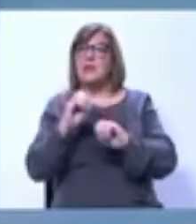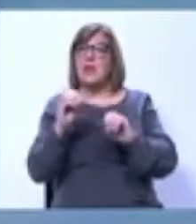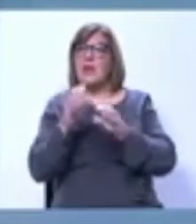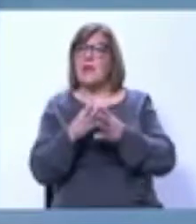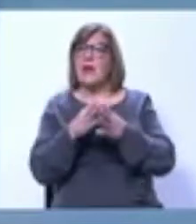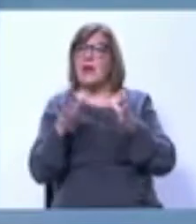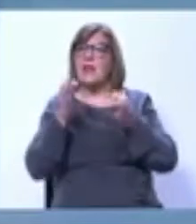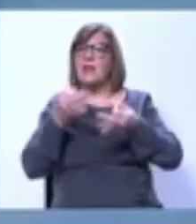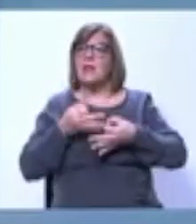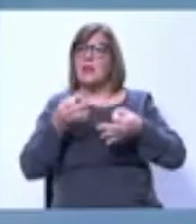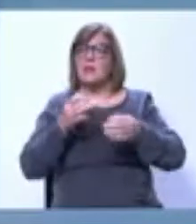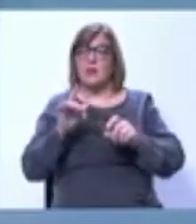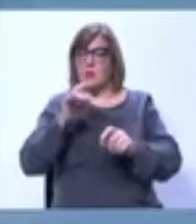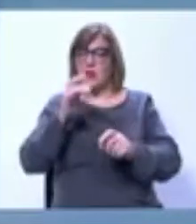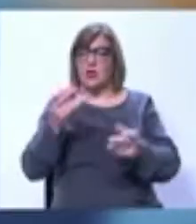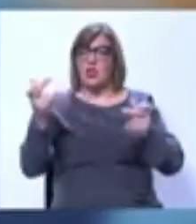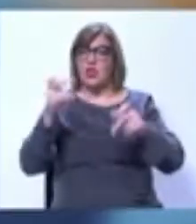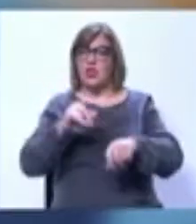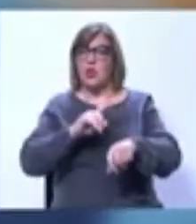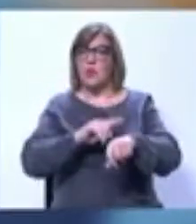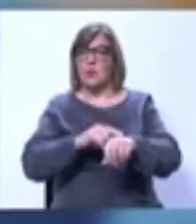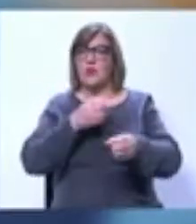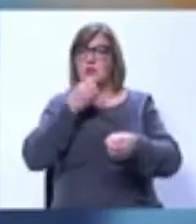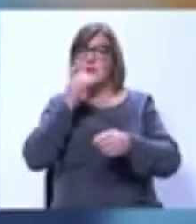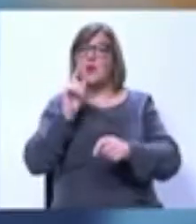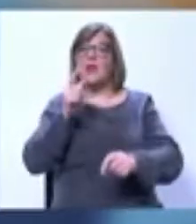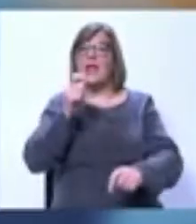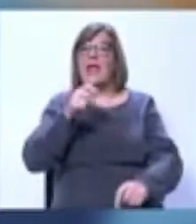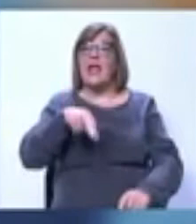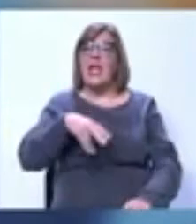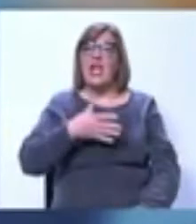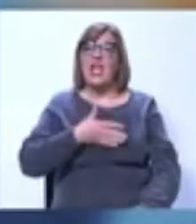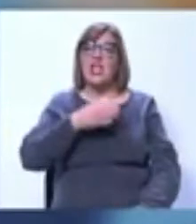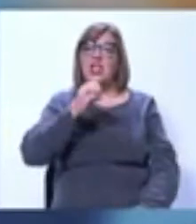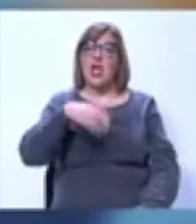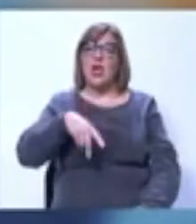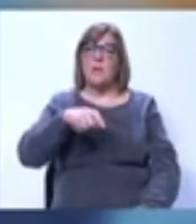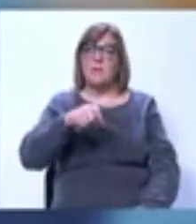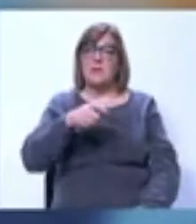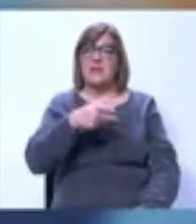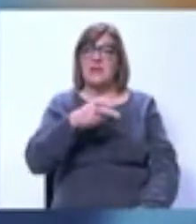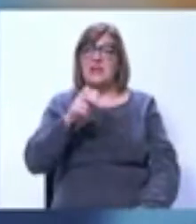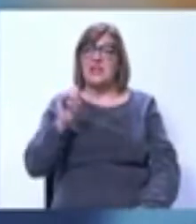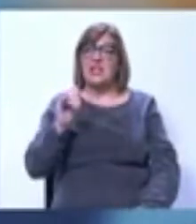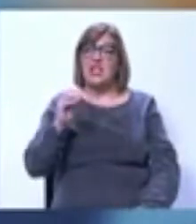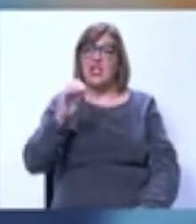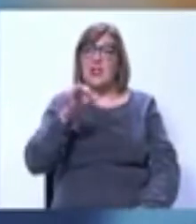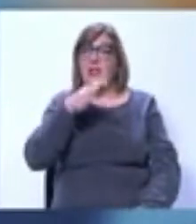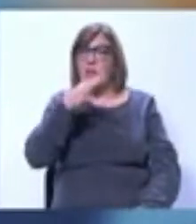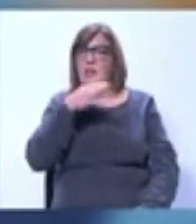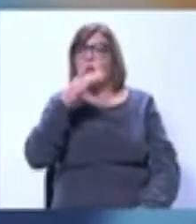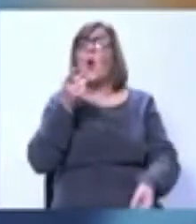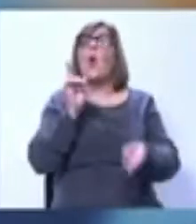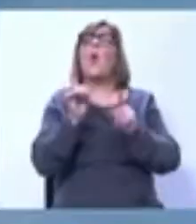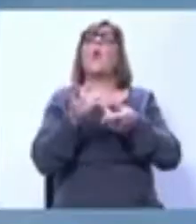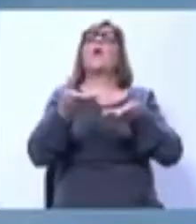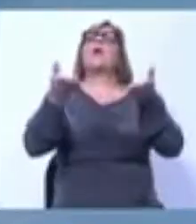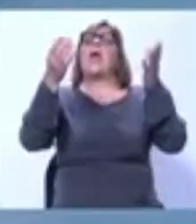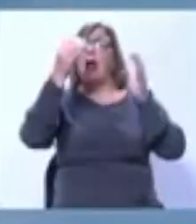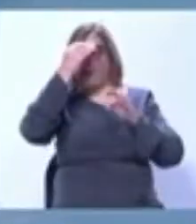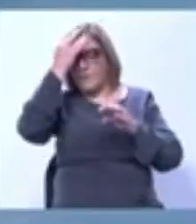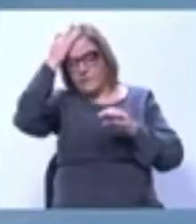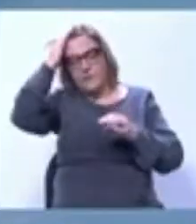grandes a tratamentos explicar o que é endometriose não é não podemos ser mais configurações tem sonhos